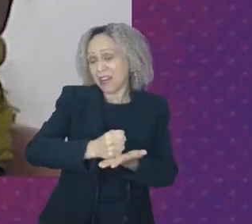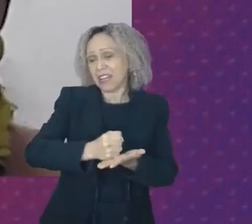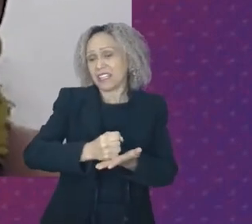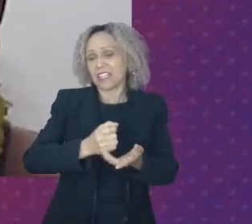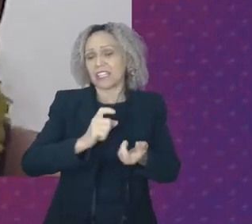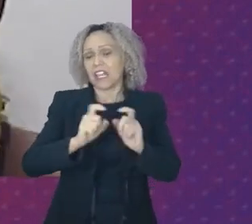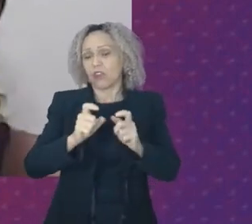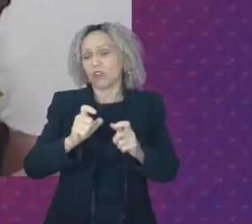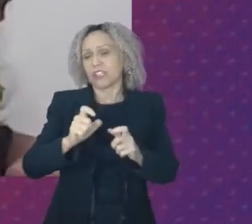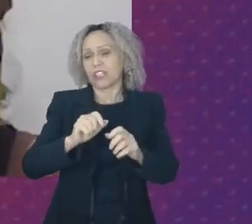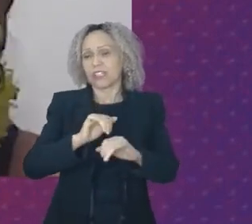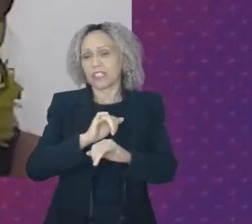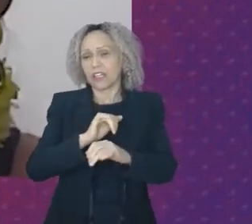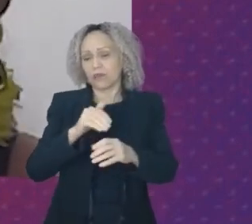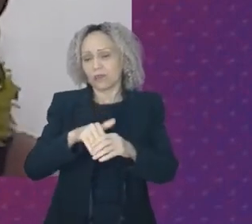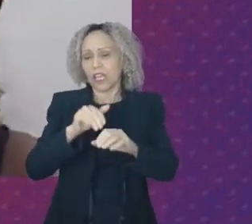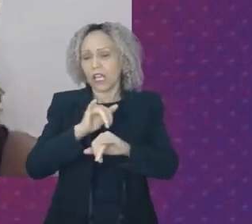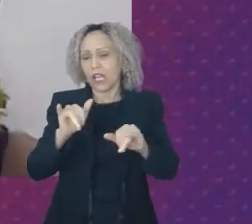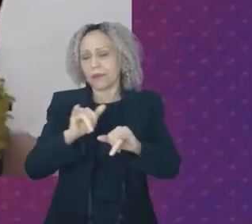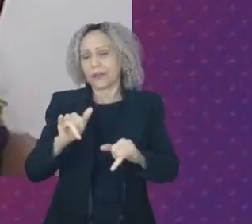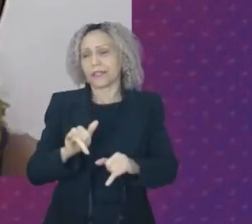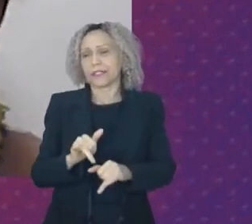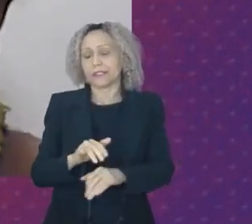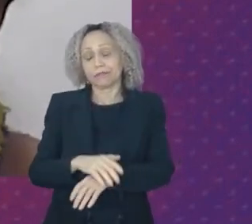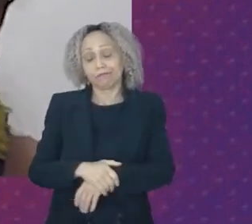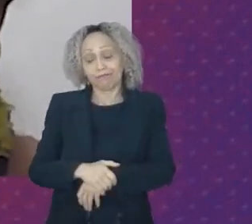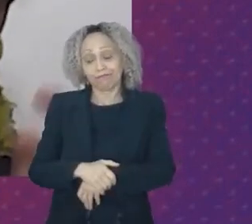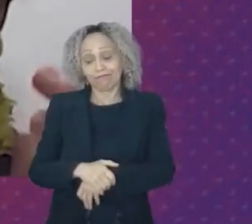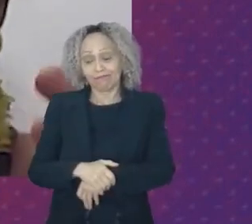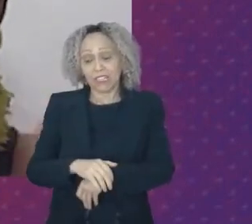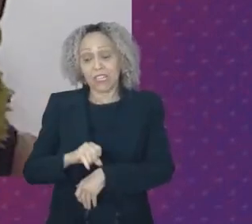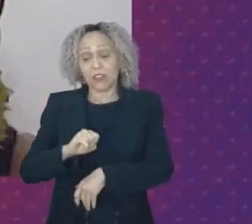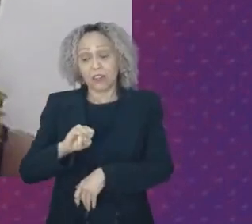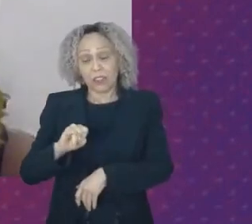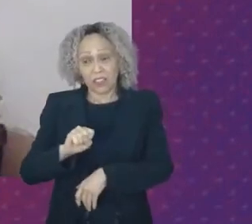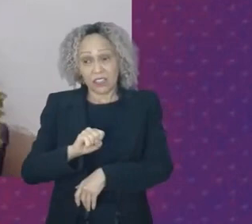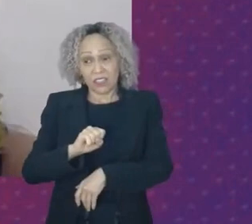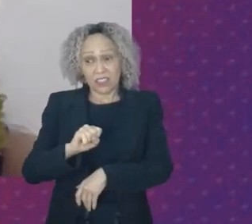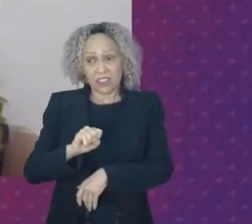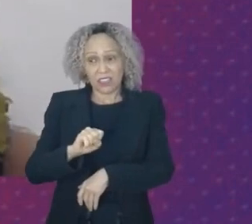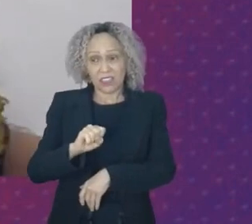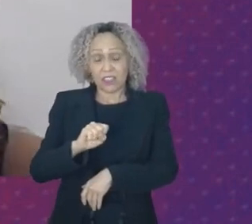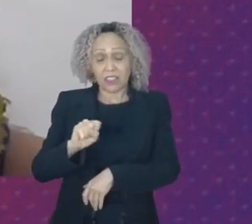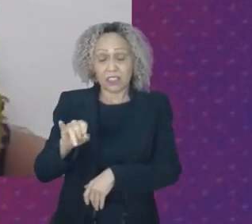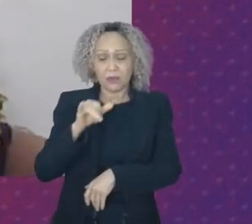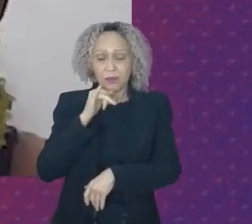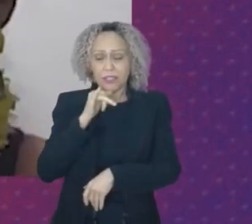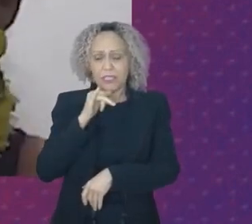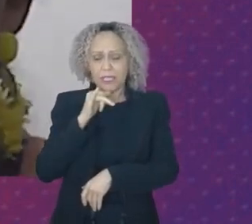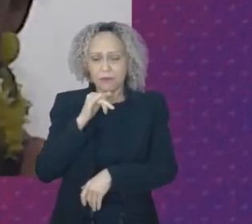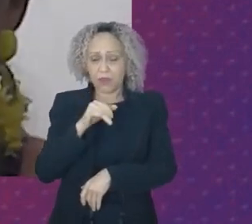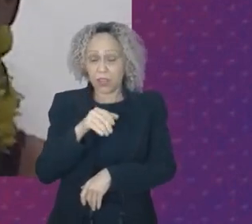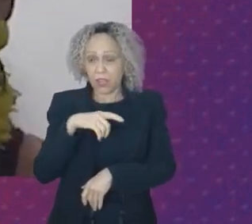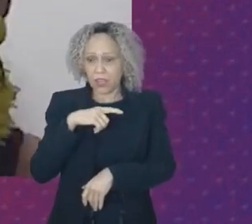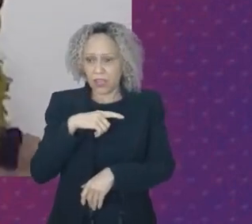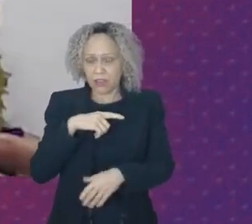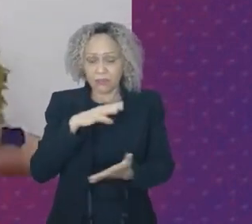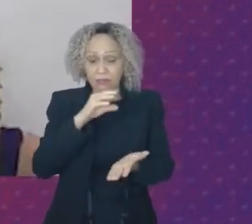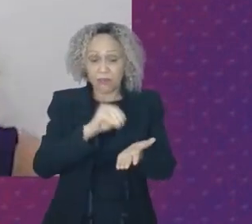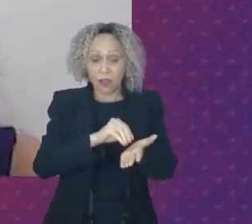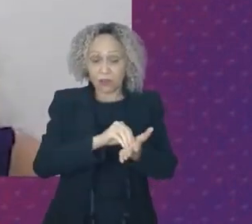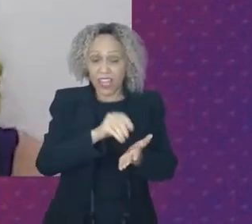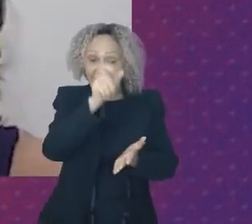estruturação dessa coordenação, você provavelmente vai vir a ter uma sobrecarga de funções, porque é